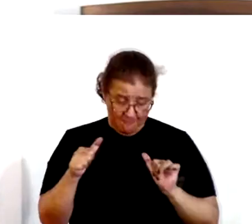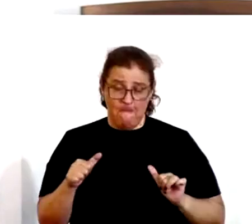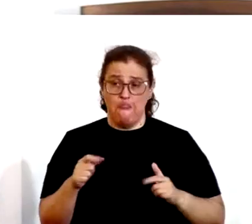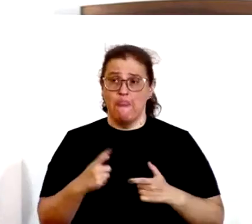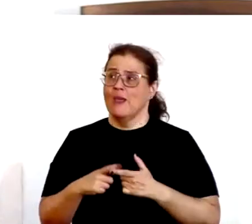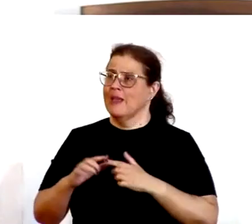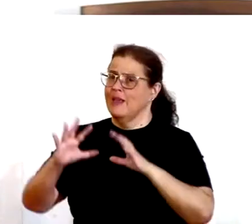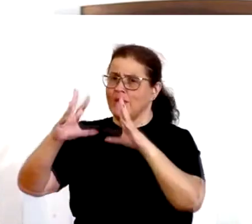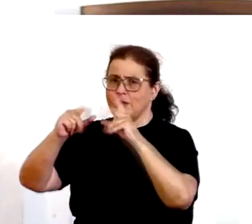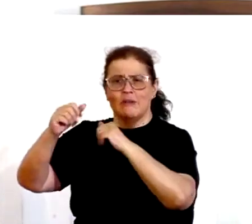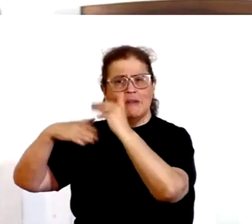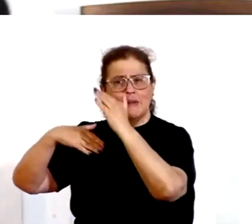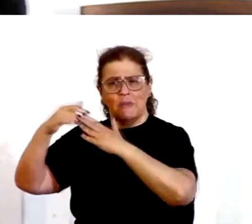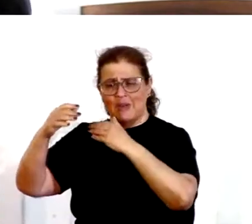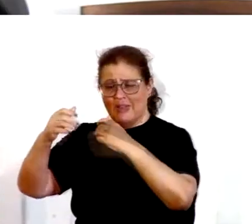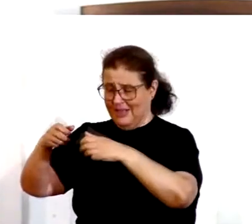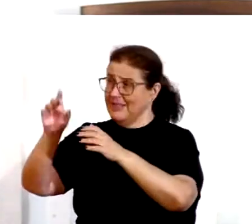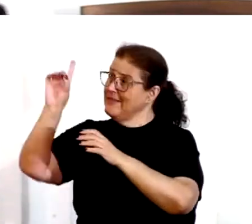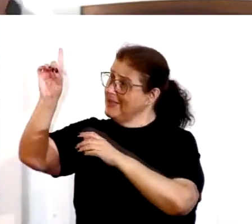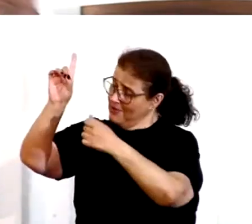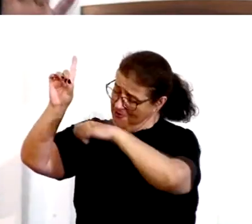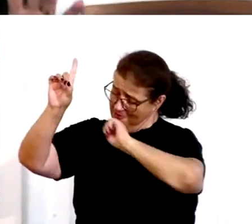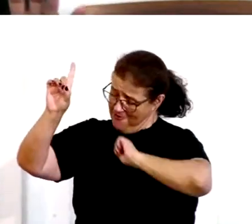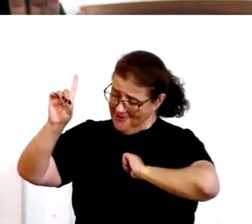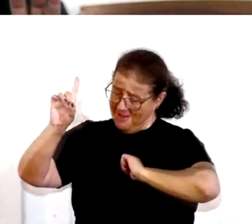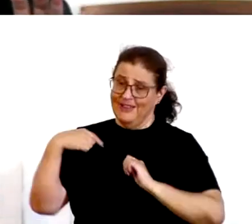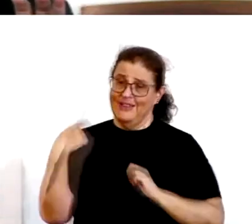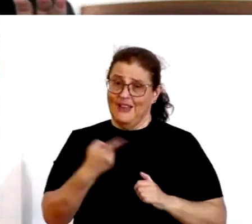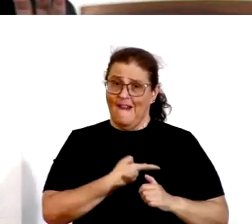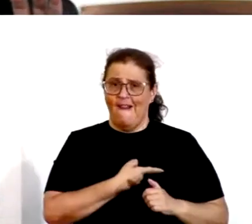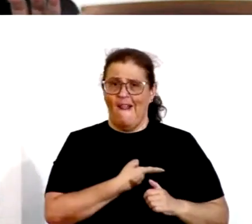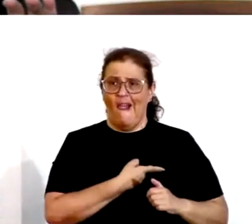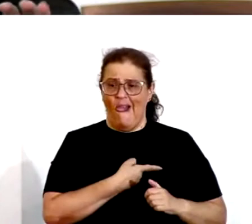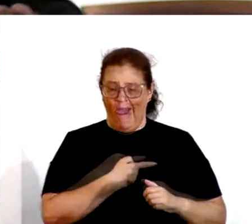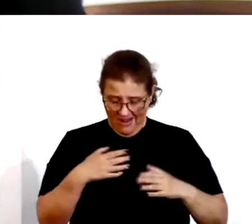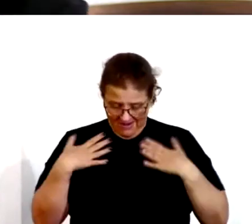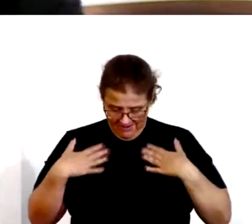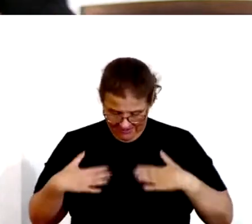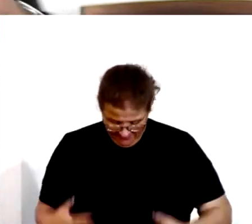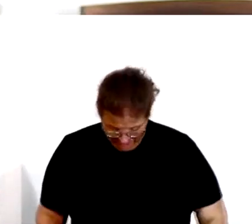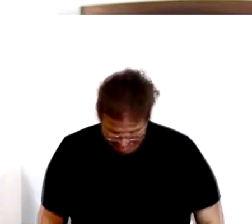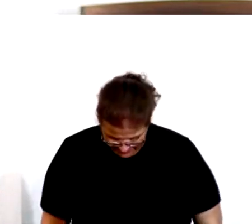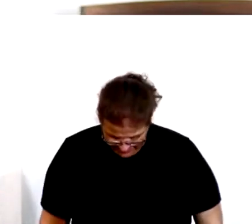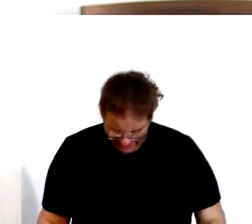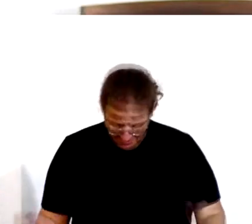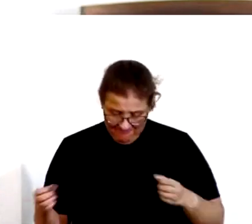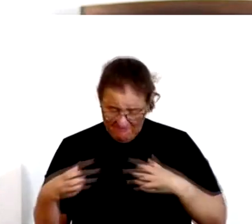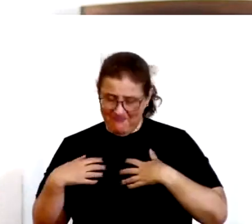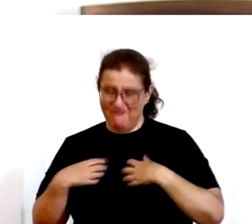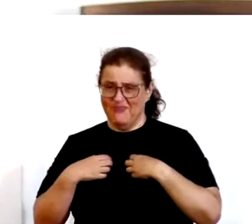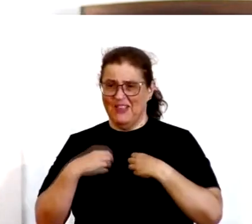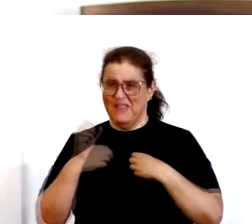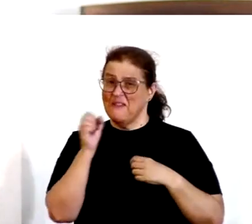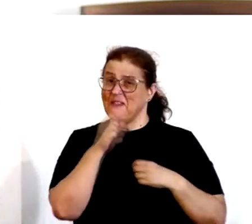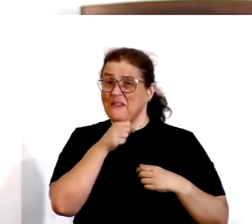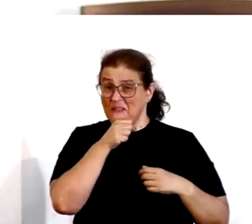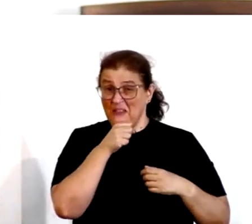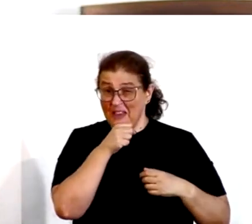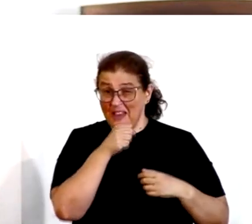realizada em nós, nós nos despojamos dessa velha natureza e nos revestimos